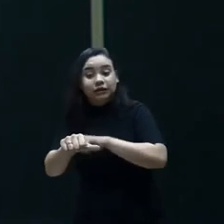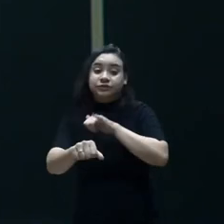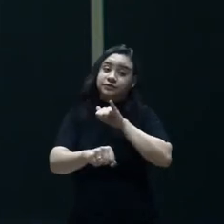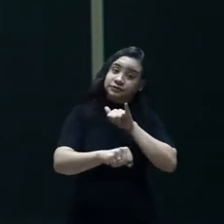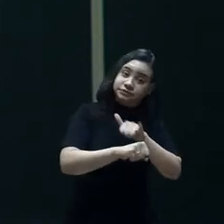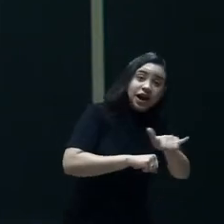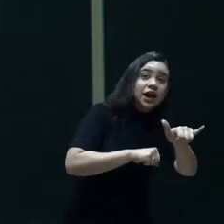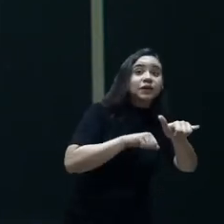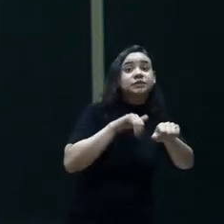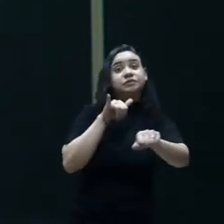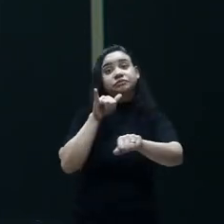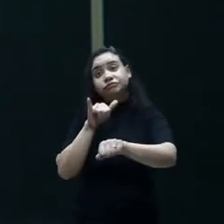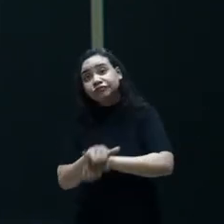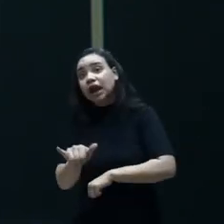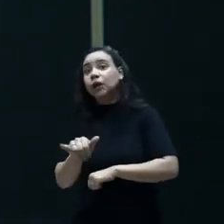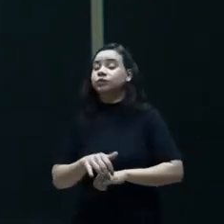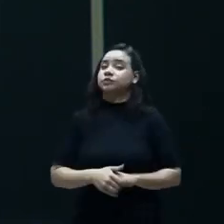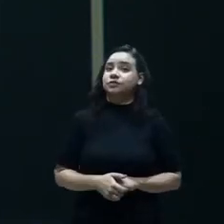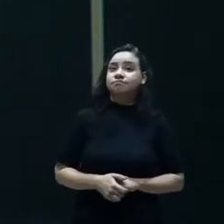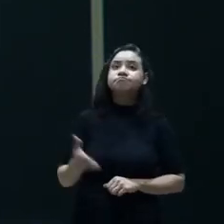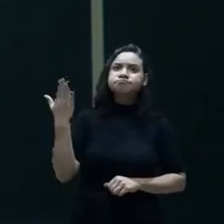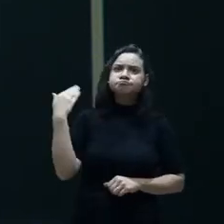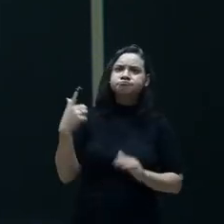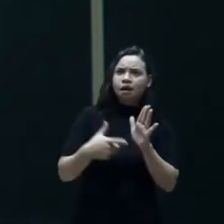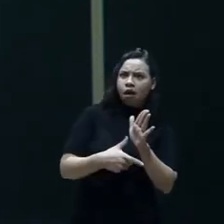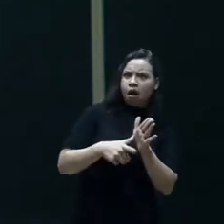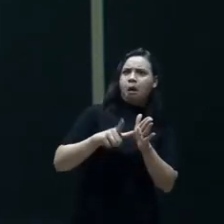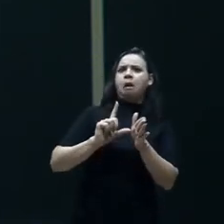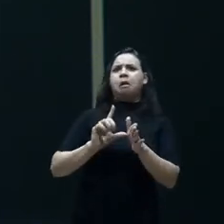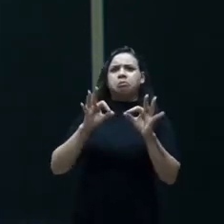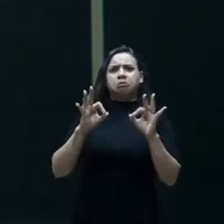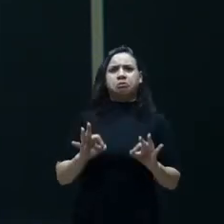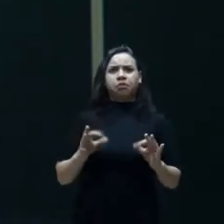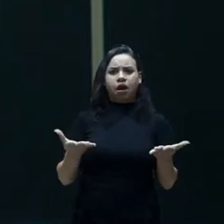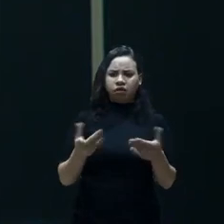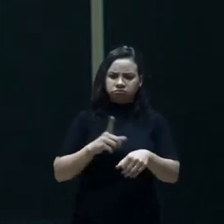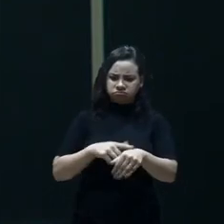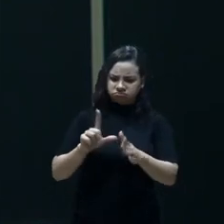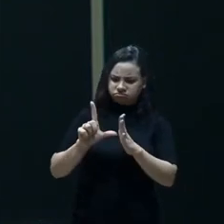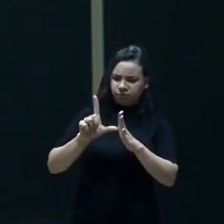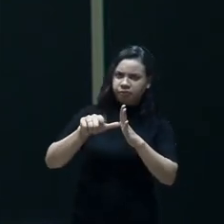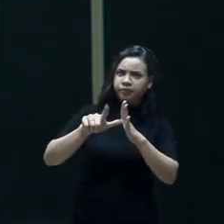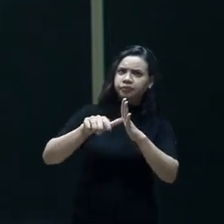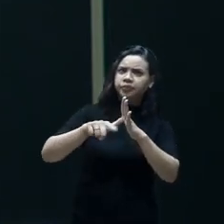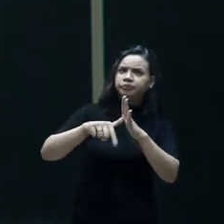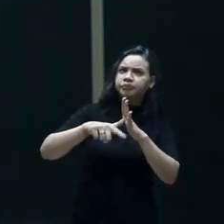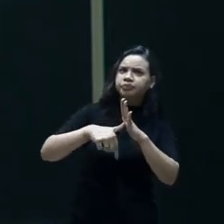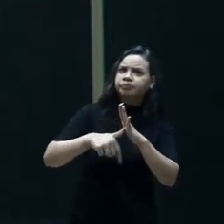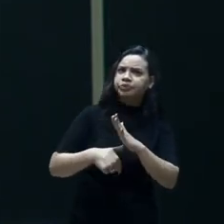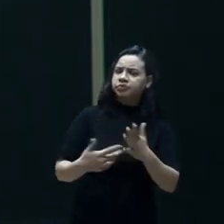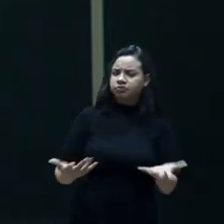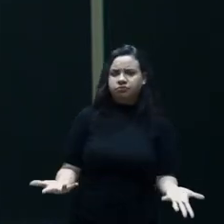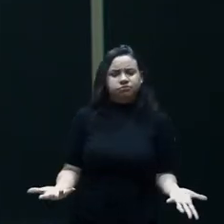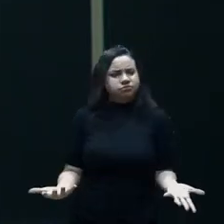Já não chegava mais um pouco antes. Começou a chegar em cima da hora e daqui a pouquinho um pouquinho mais atrasado.